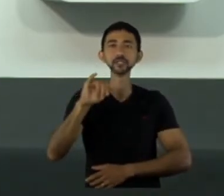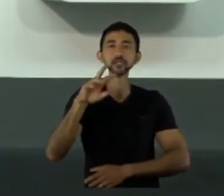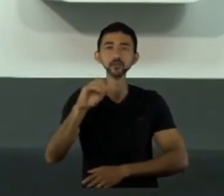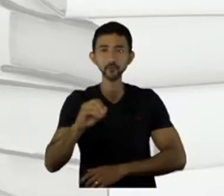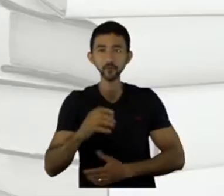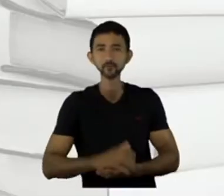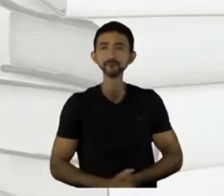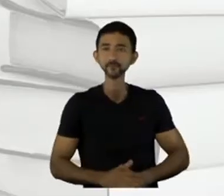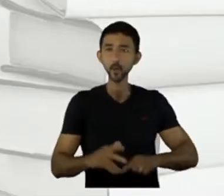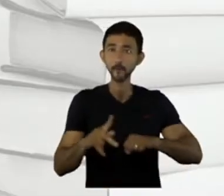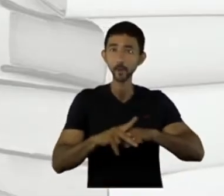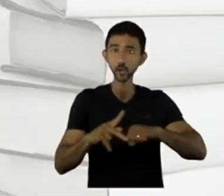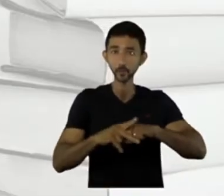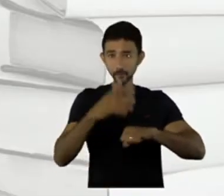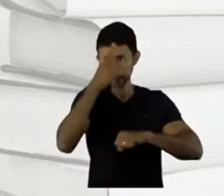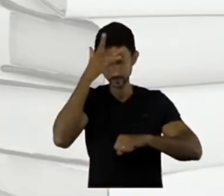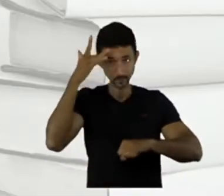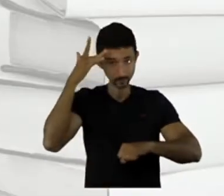pessoais.